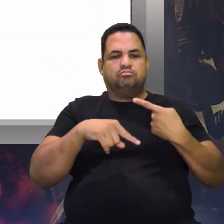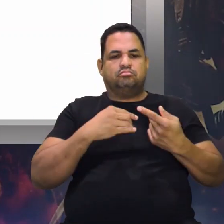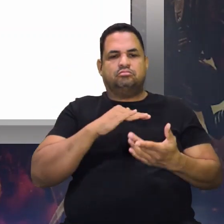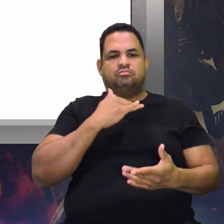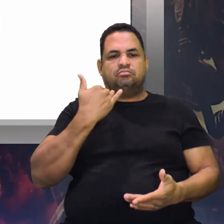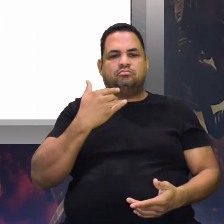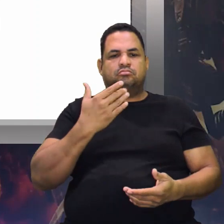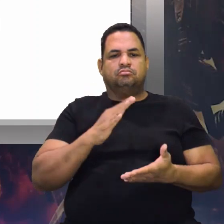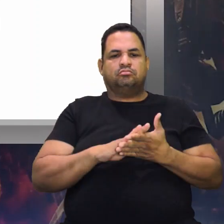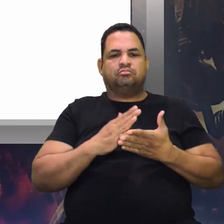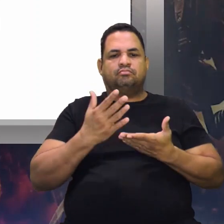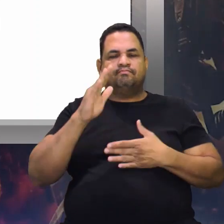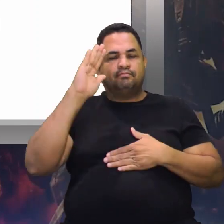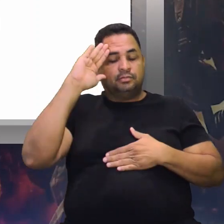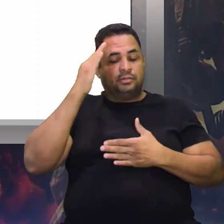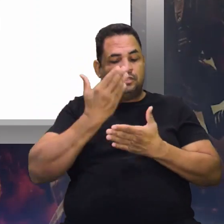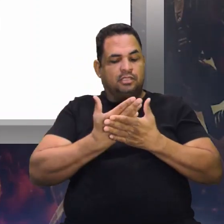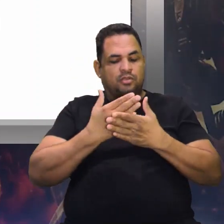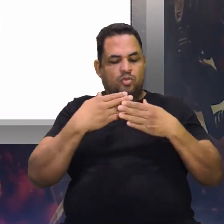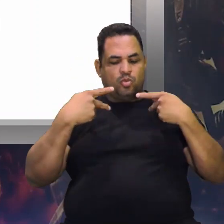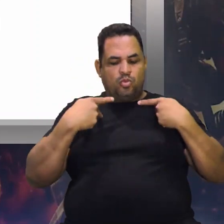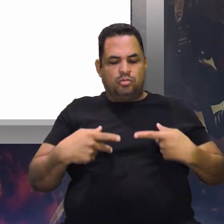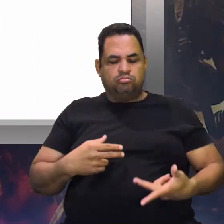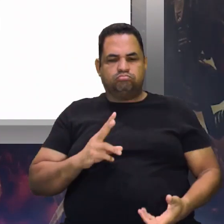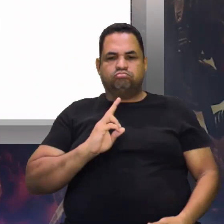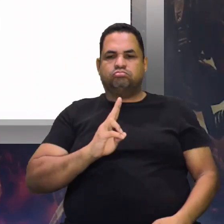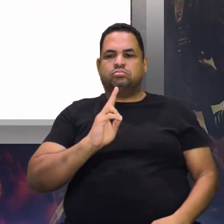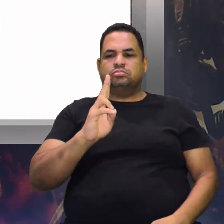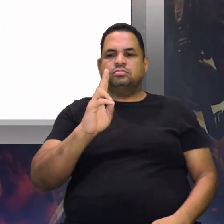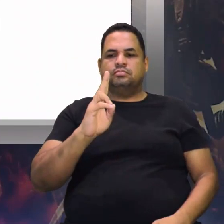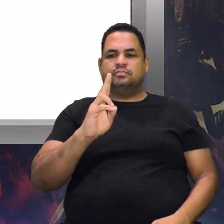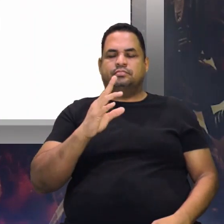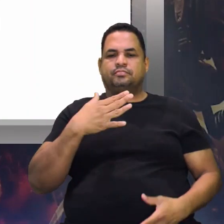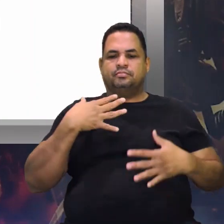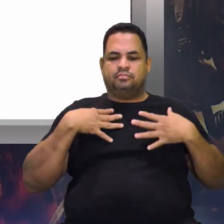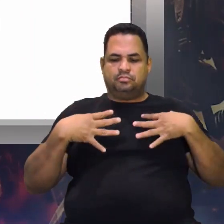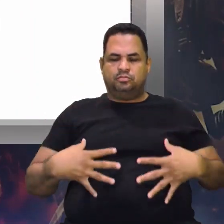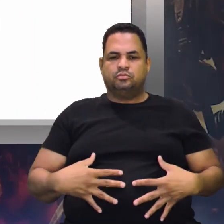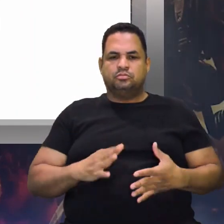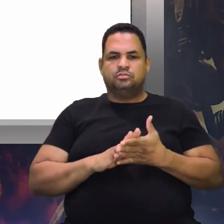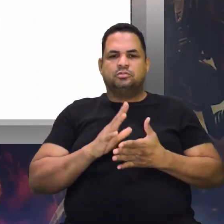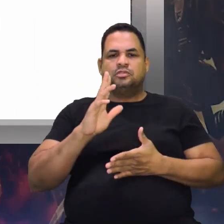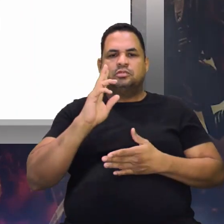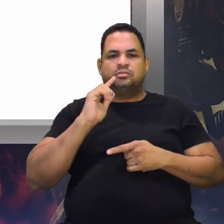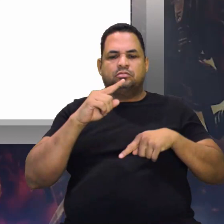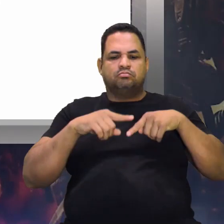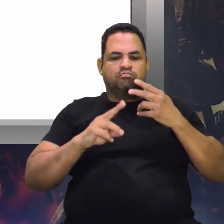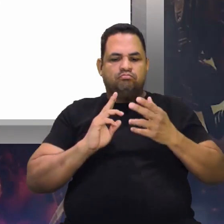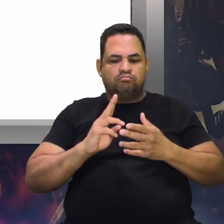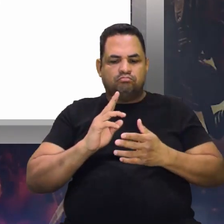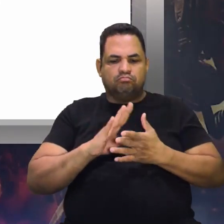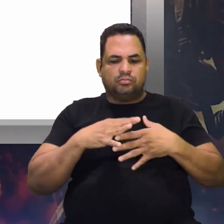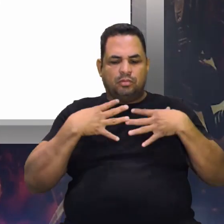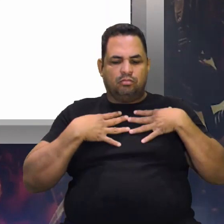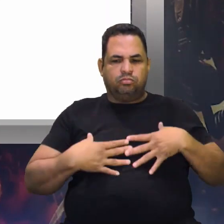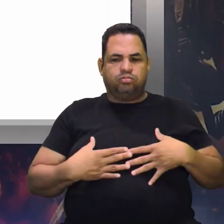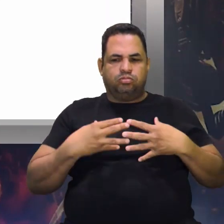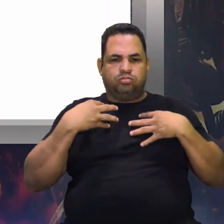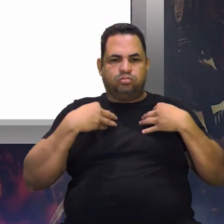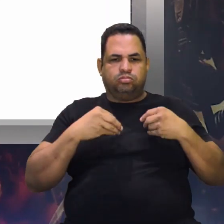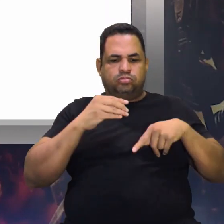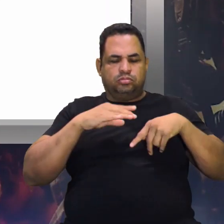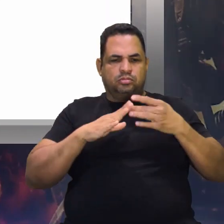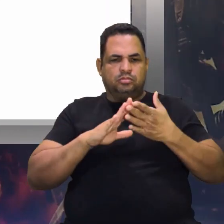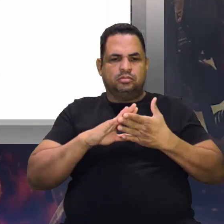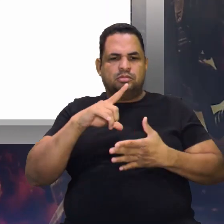que o corpo ele precisava ser conservado. Eles passavam por um processo de mumificação. Vocês viram no texto